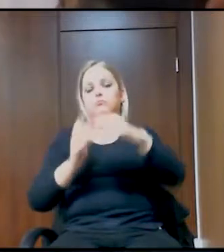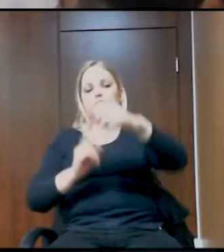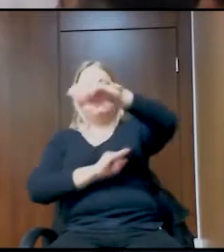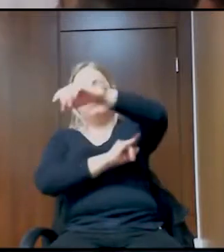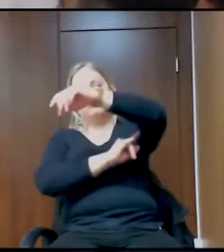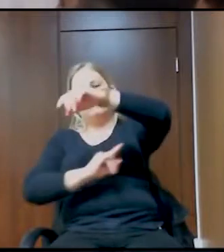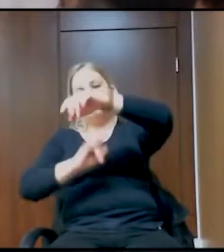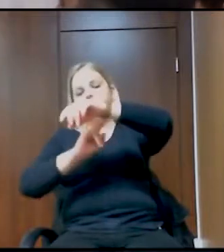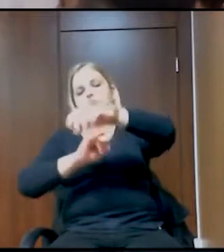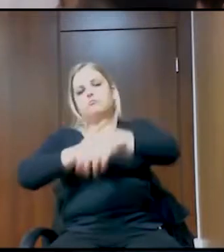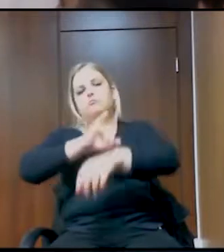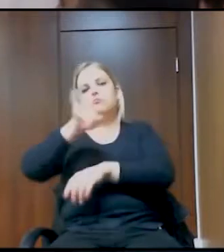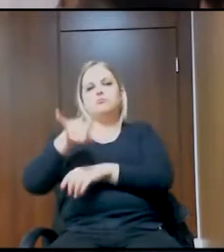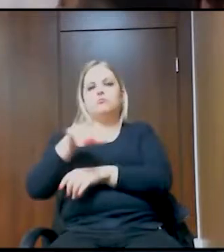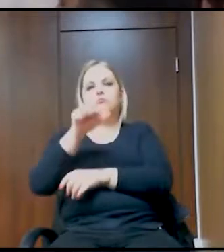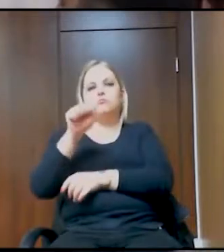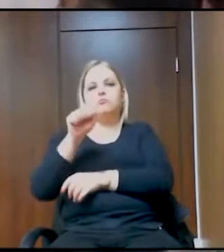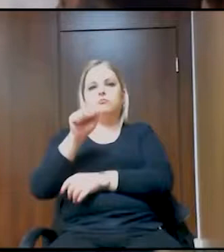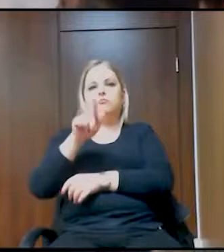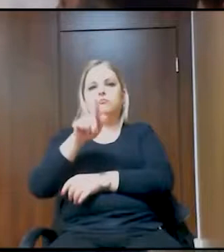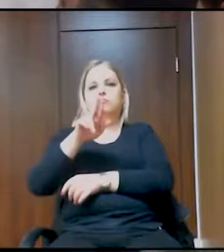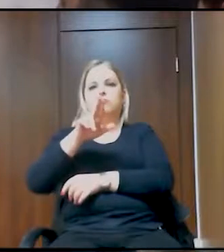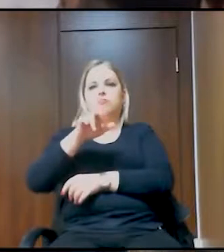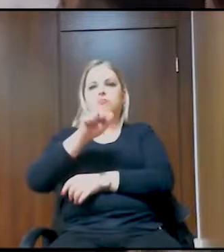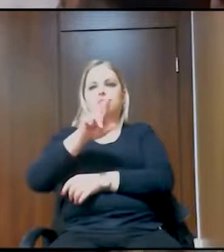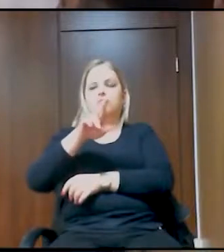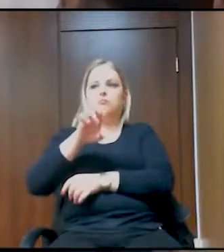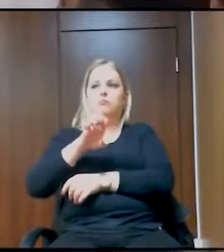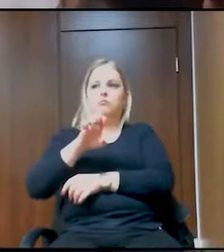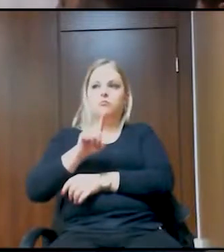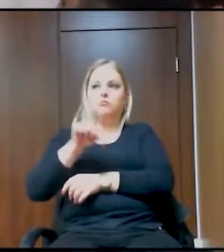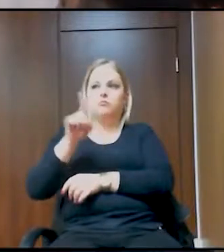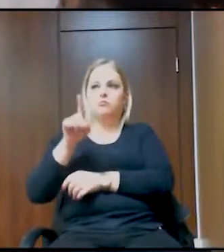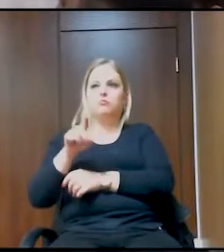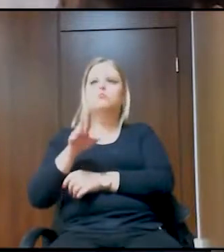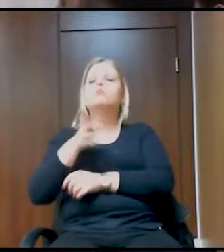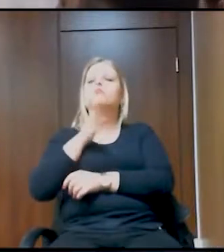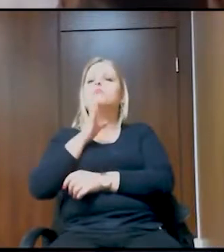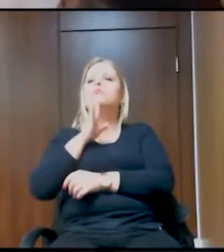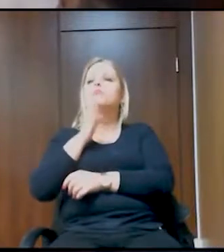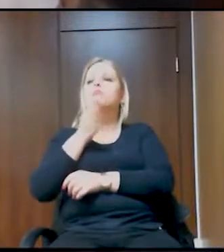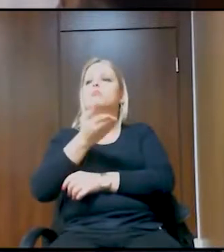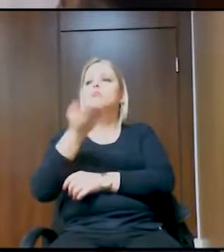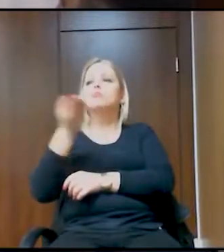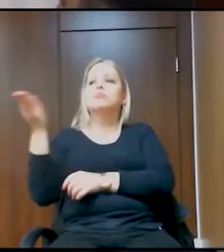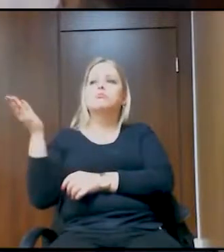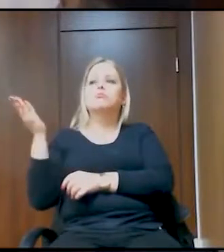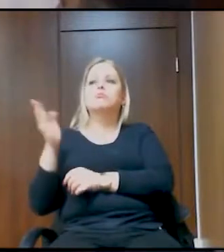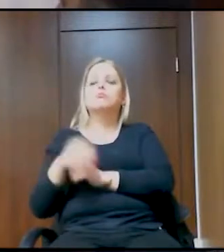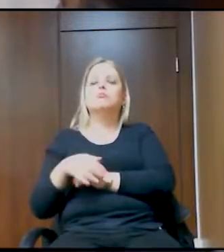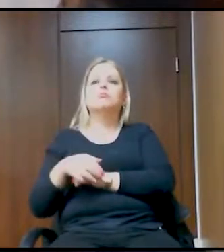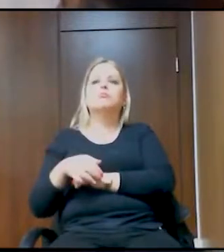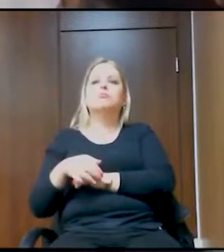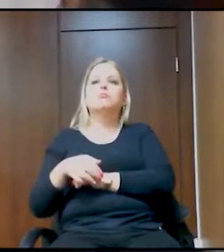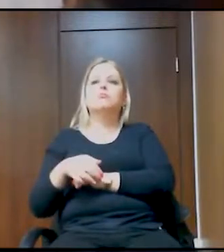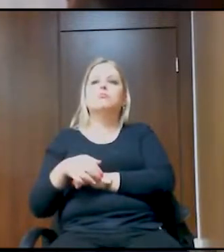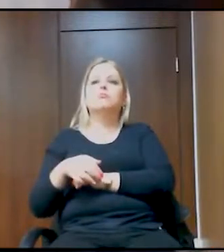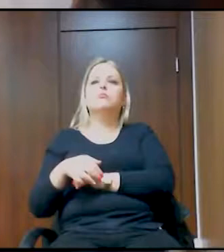Jaguaré. Eu gostaria que os companheiros ficassem em pé para as pessoas conhecerem. Essa